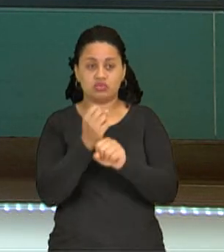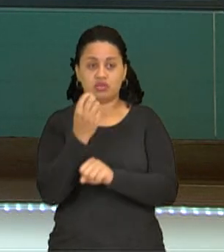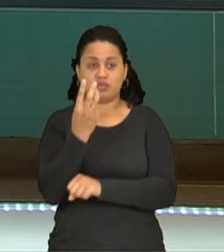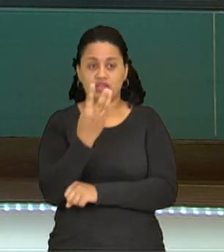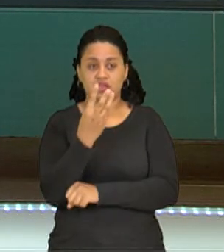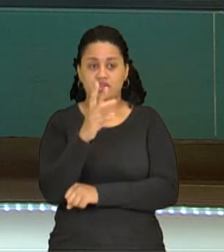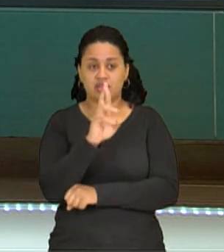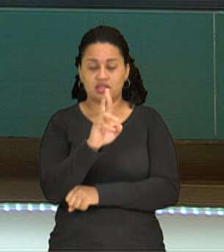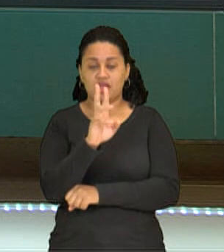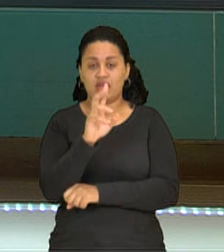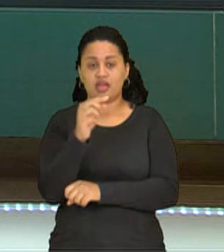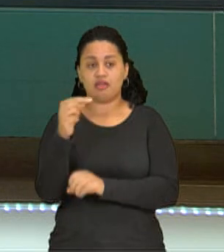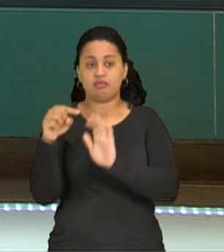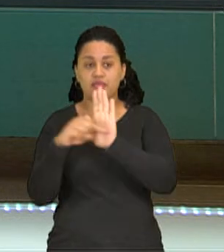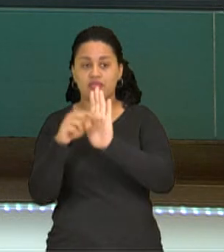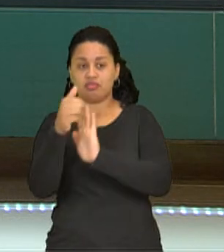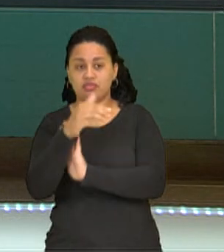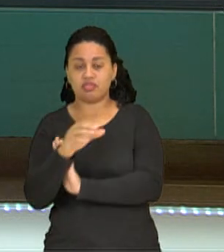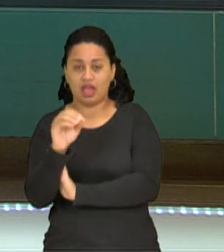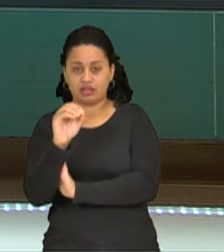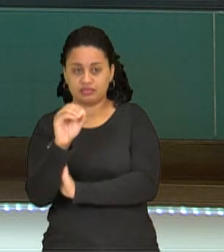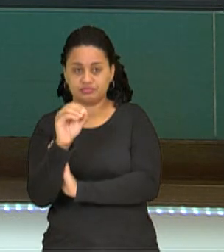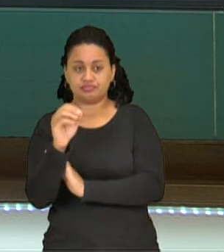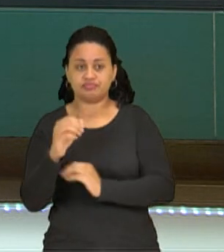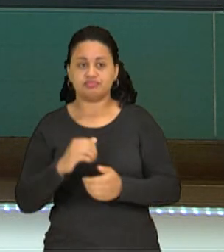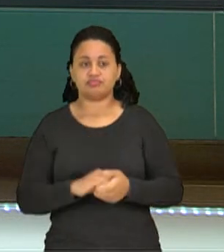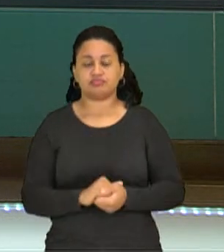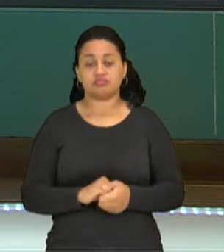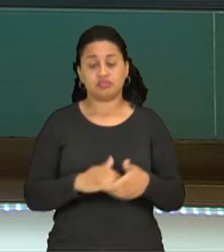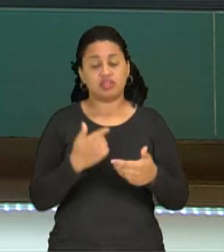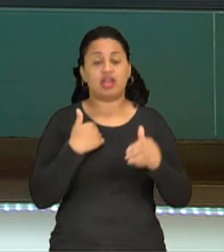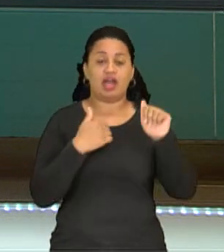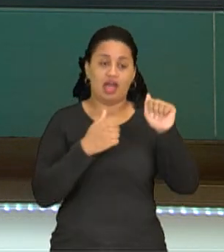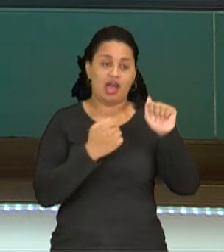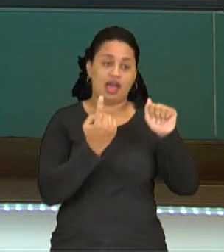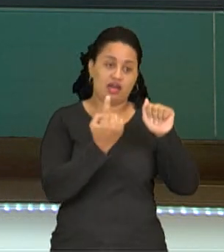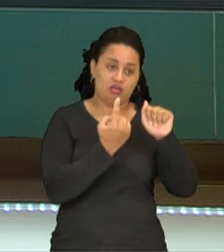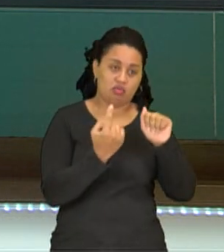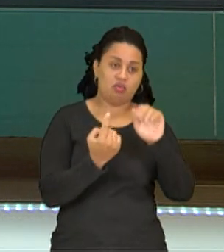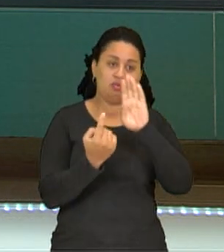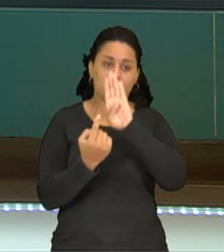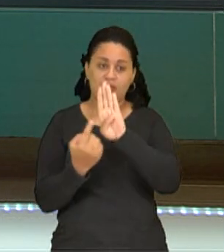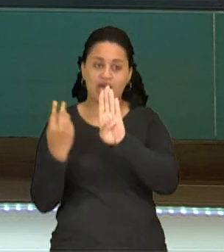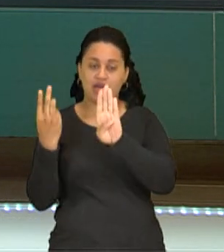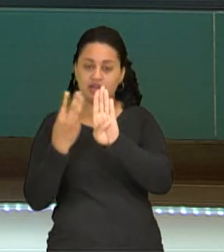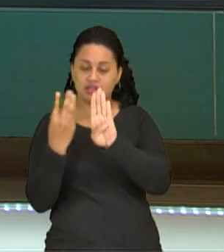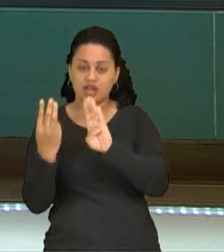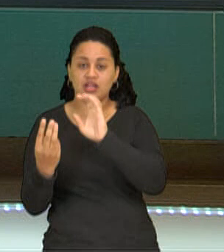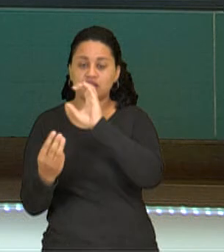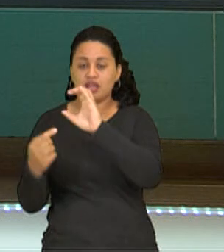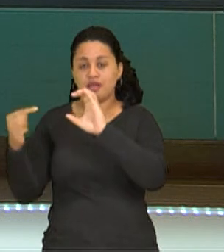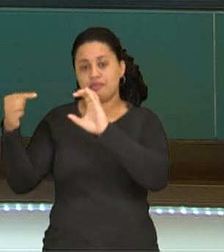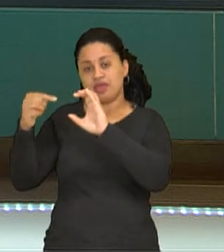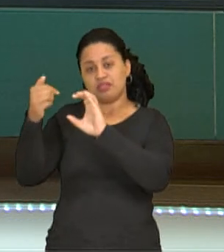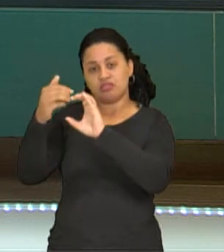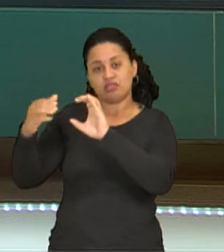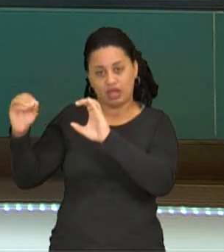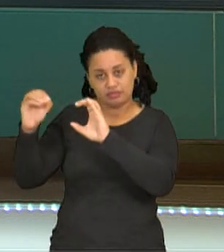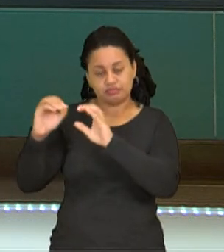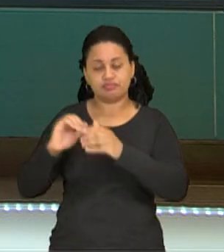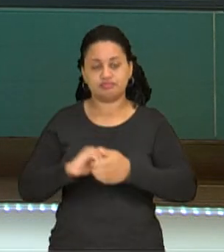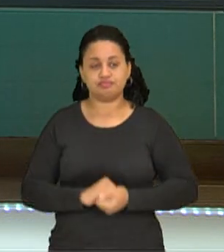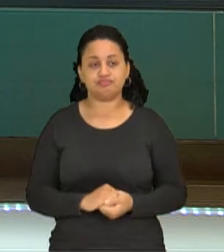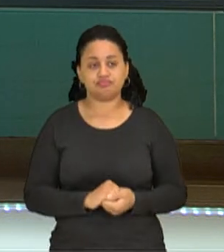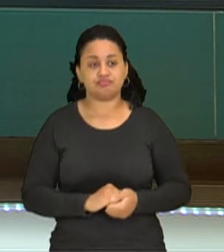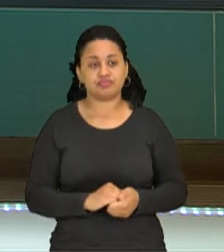zero. Onde o valor de A é 1, o valor de B é 3 e o valor de C, menos 10. Relembrando a